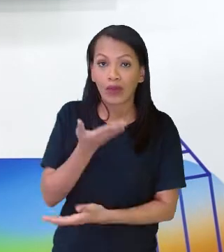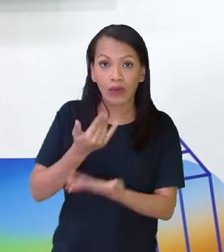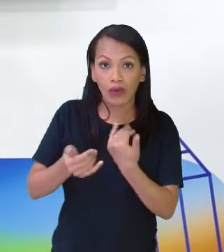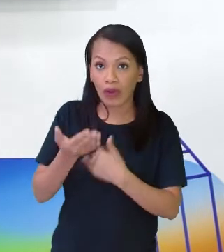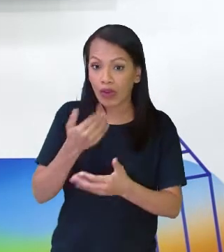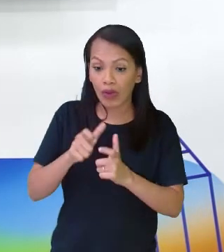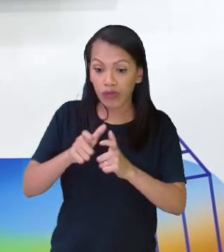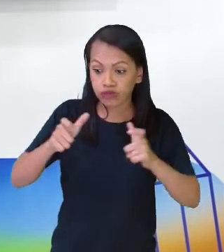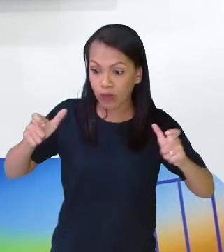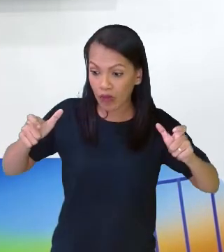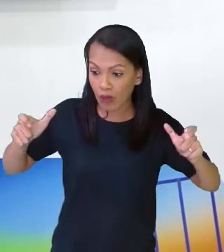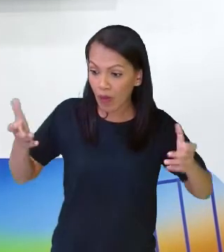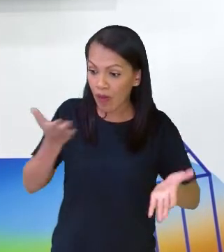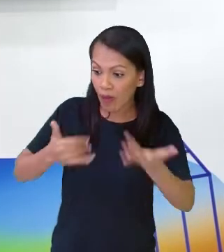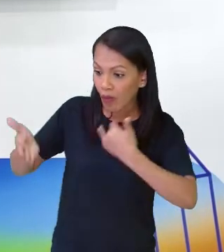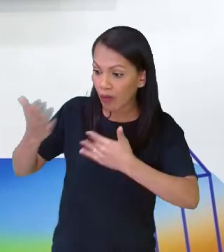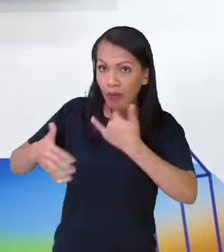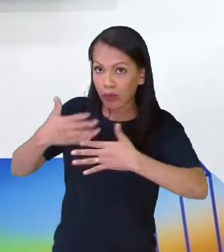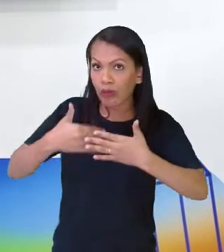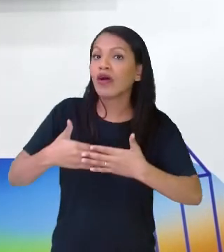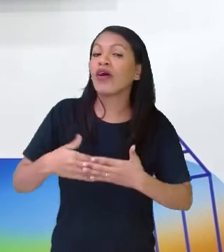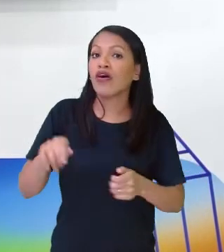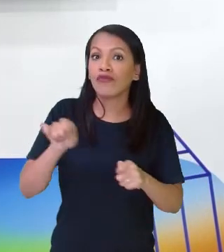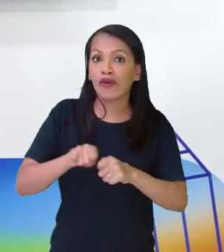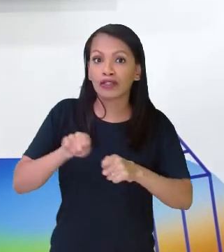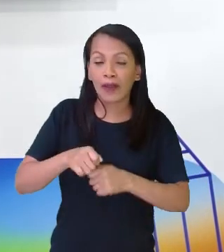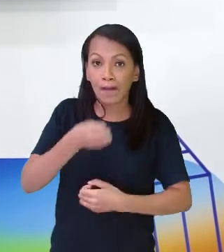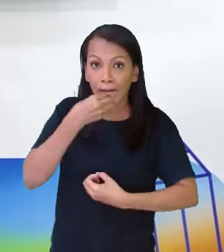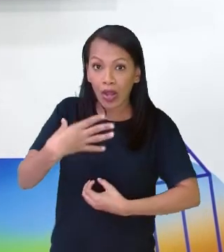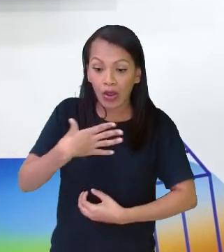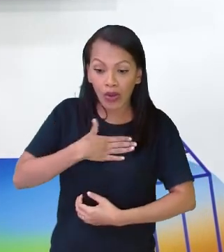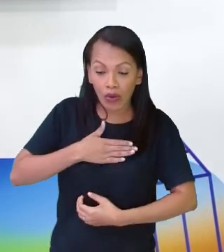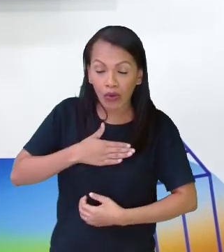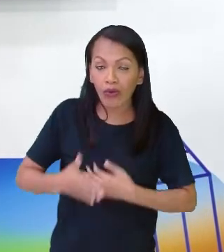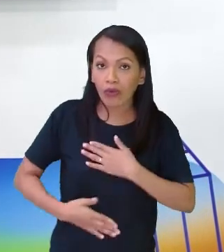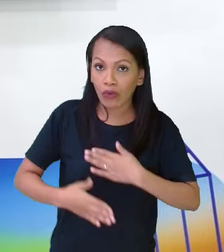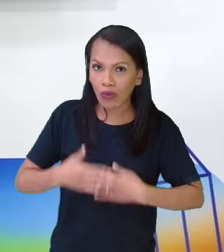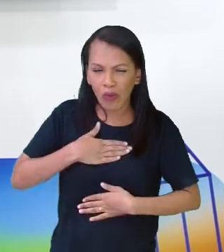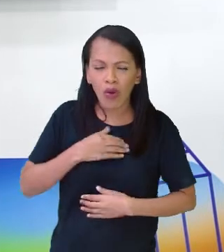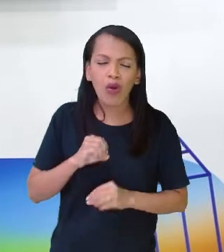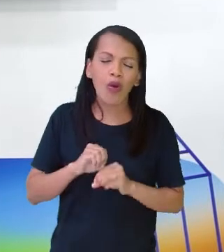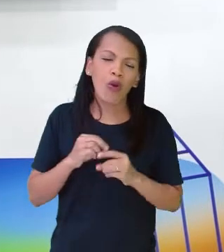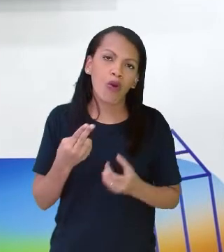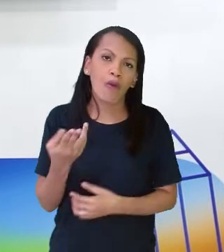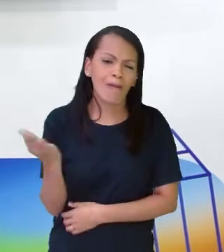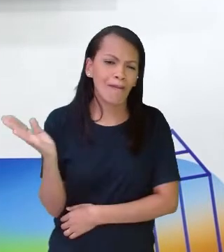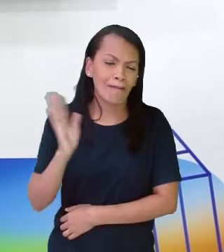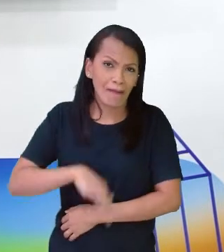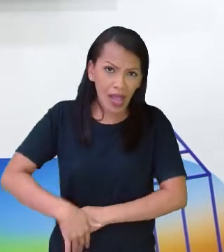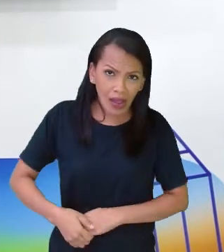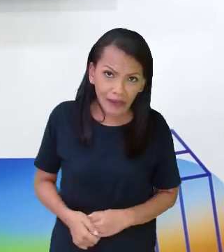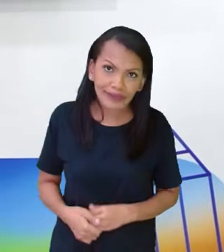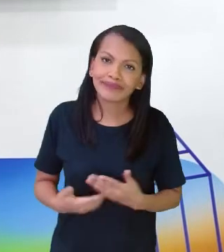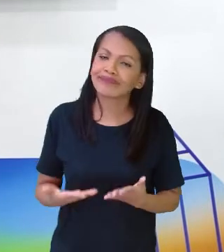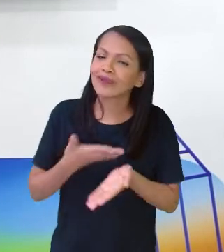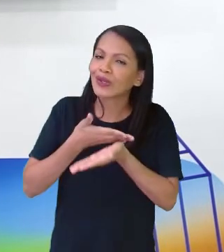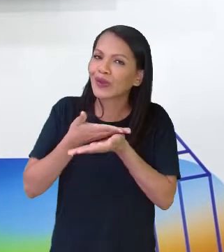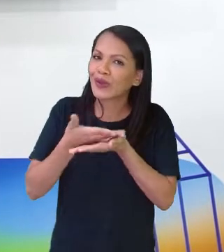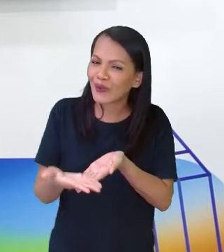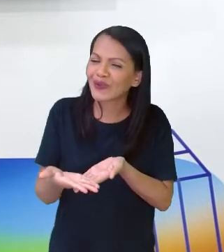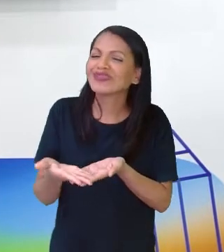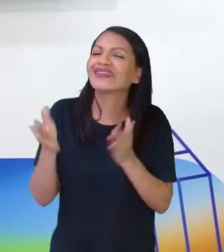em grande quantidade, será que ele vai fazer bem para o meu corpo? Será que vai fazer mal? É sobre isso que a gente vai conversar nessa